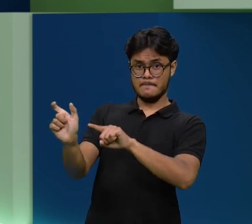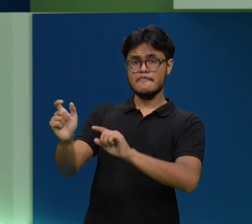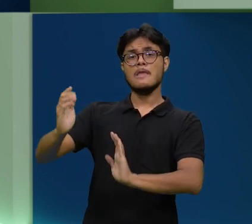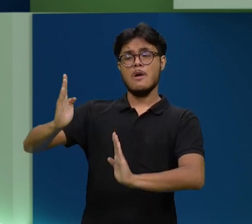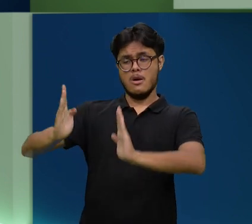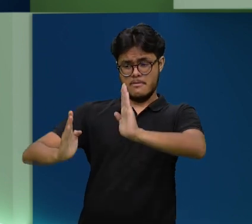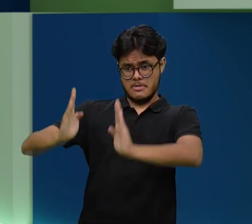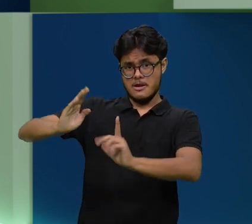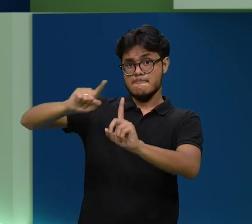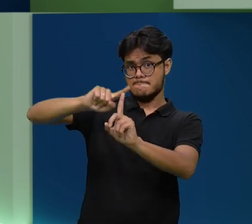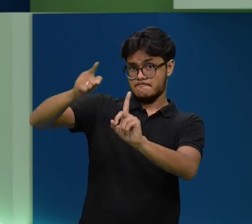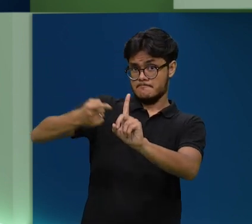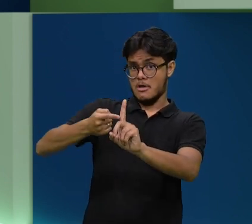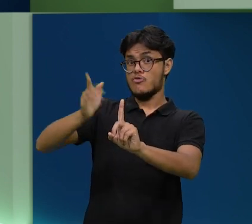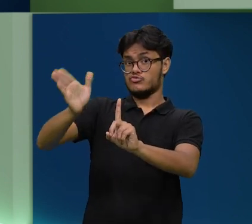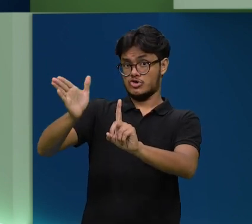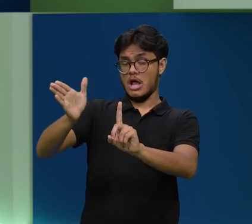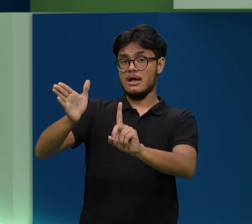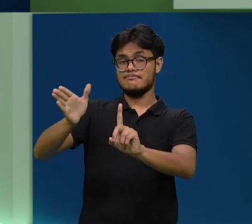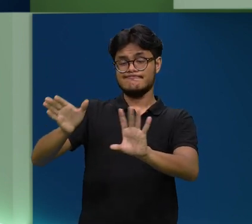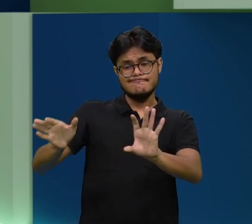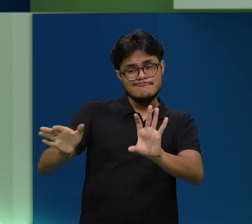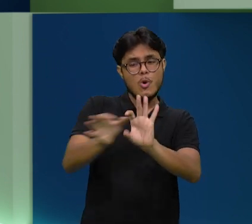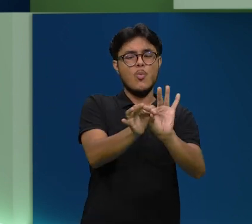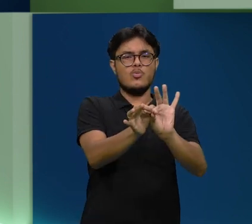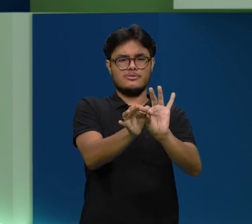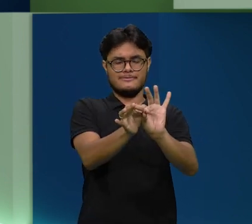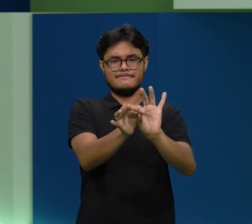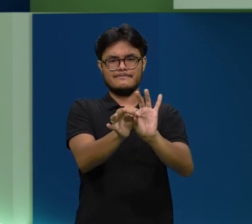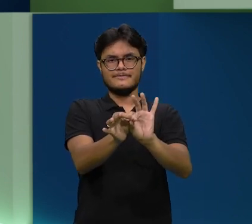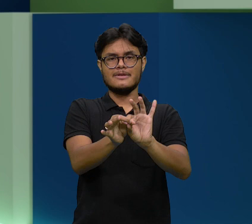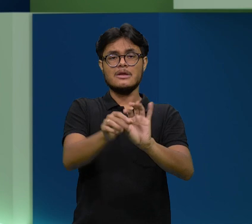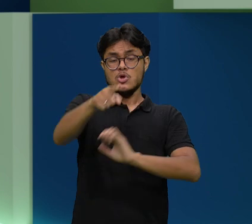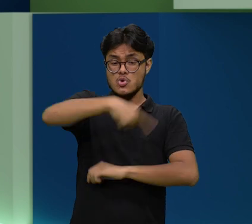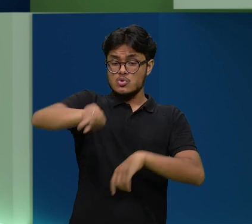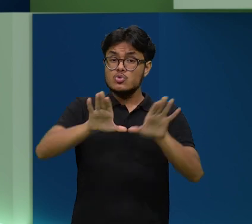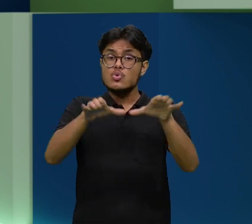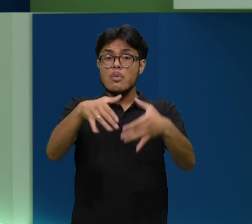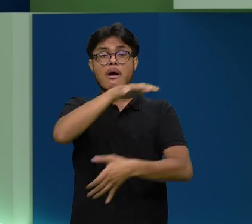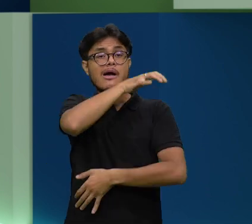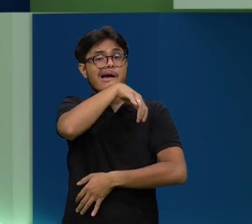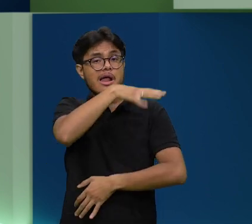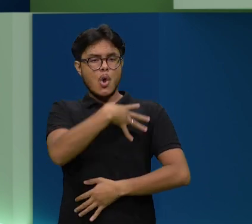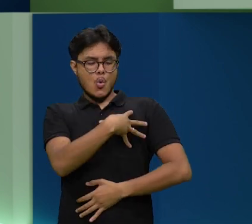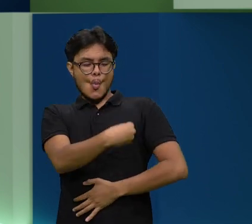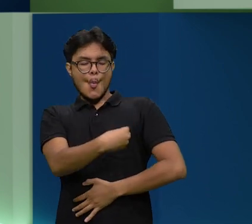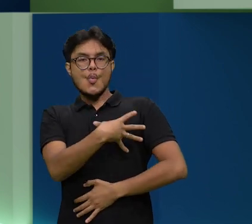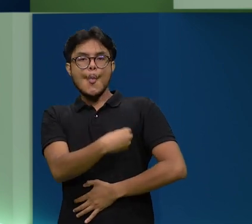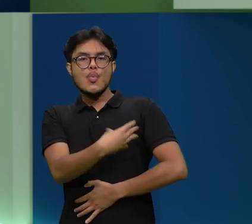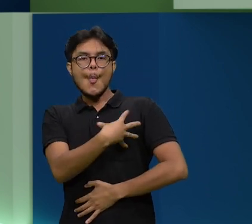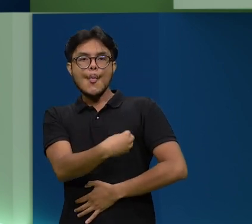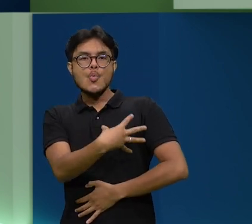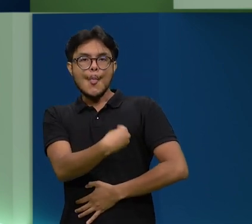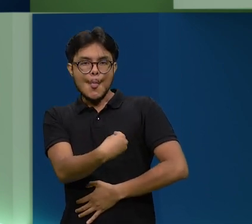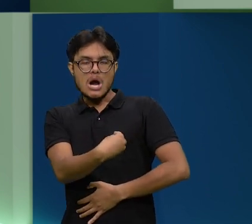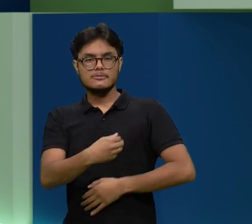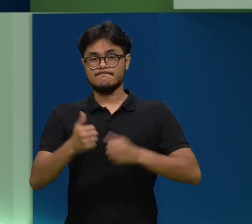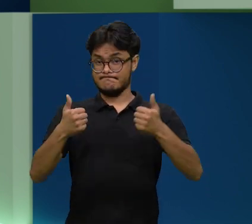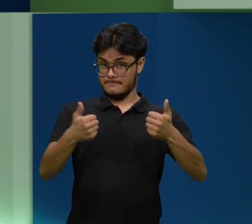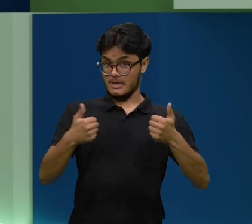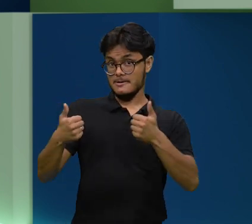fase embrionária exclusiva do grupo dos mamíferos. E aí você percebeu que esse indivíduo acabou